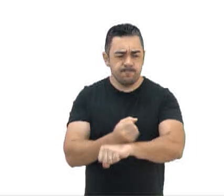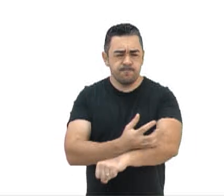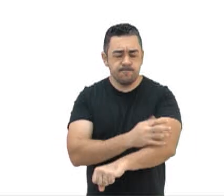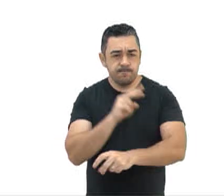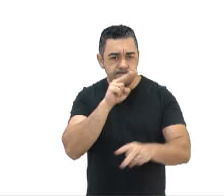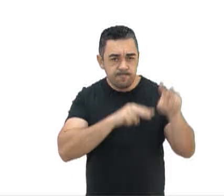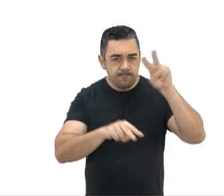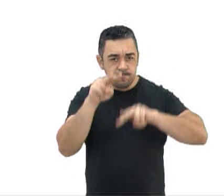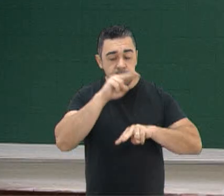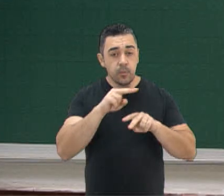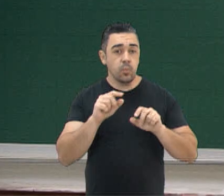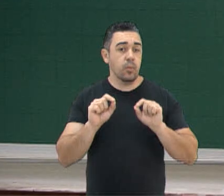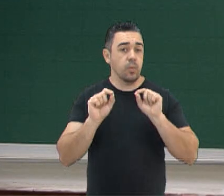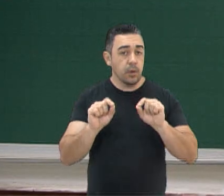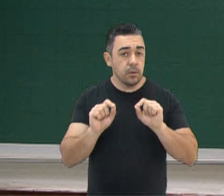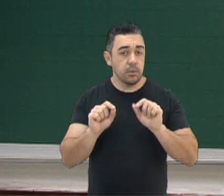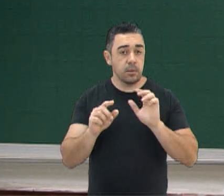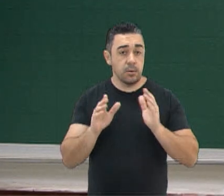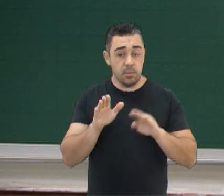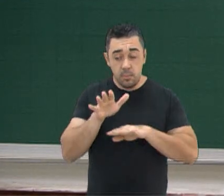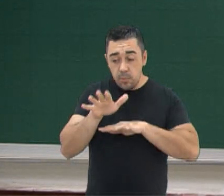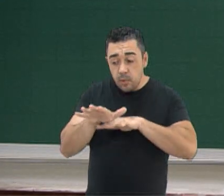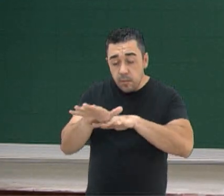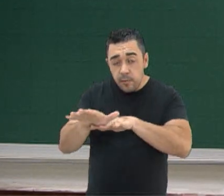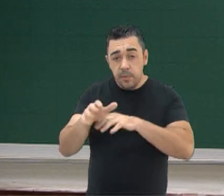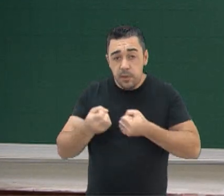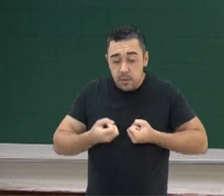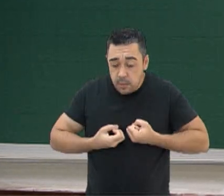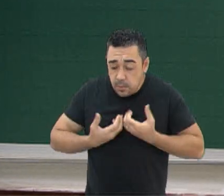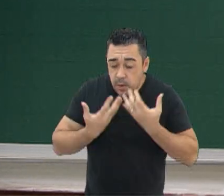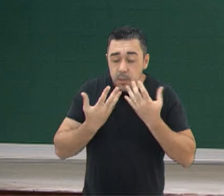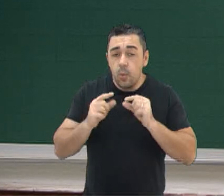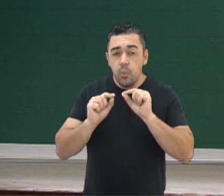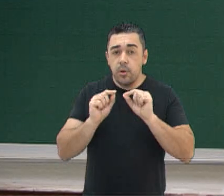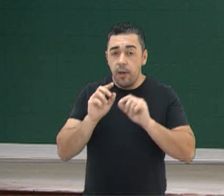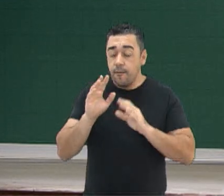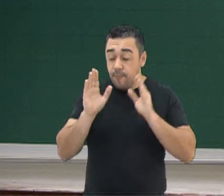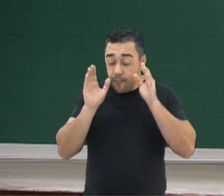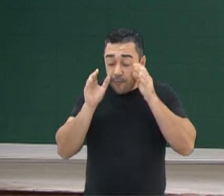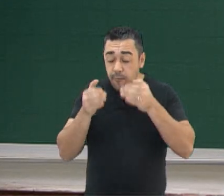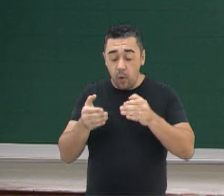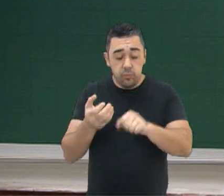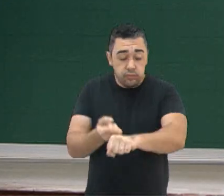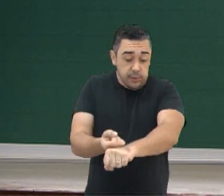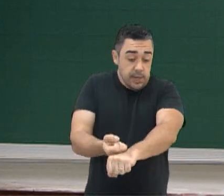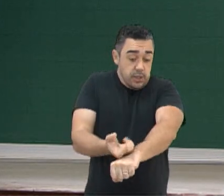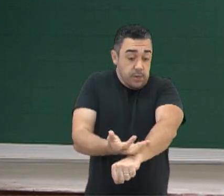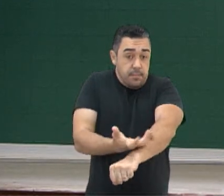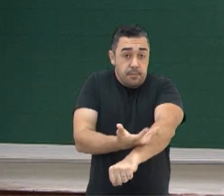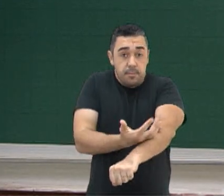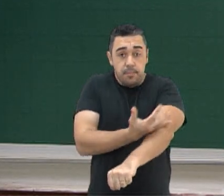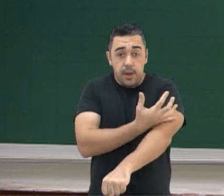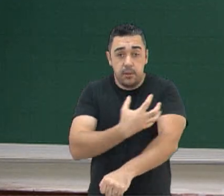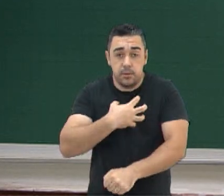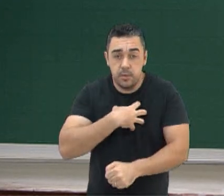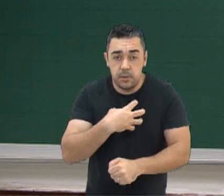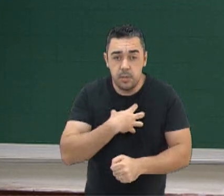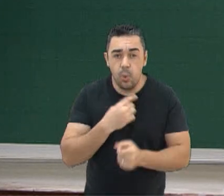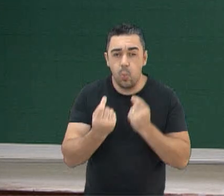Vamos lembrar que o expressionismo tem a ênfase no sentimento, nas sensações,